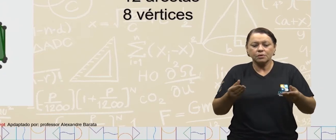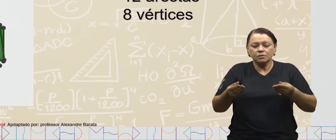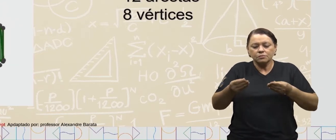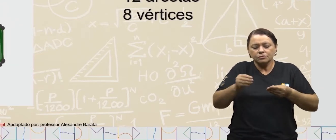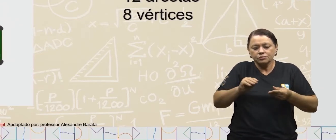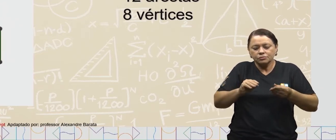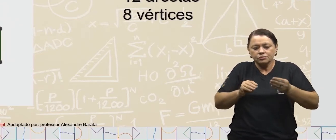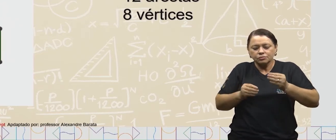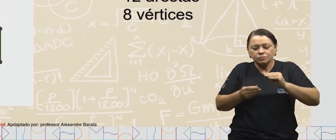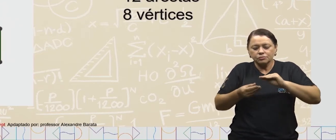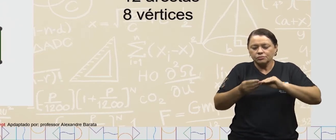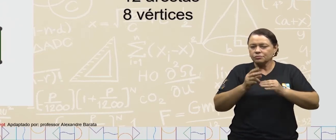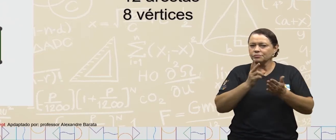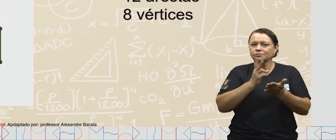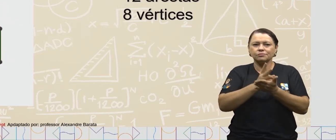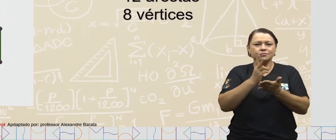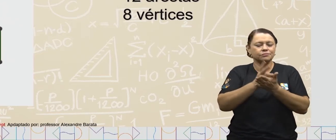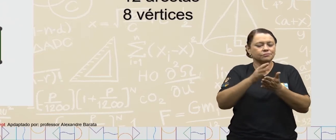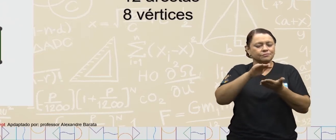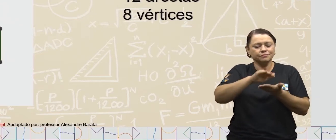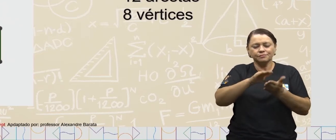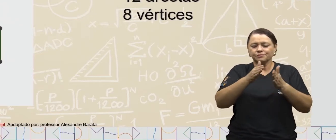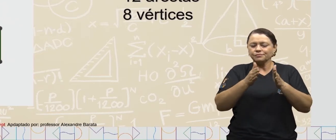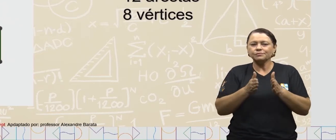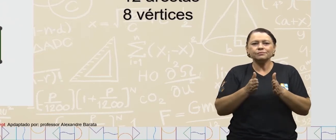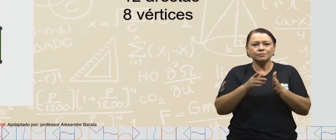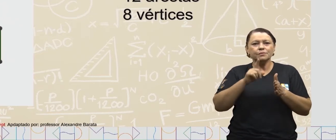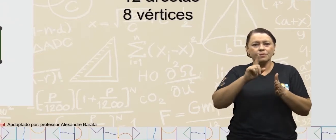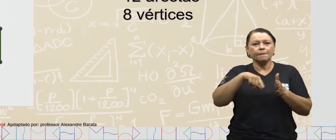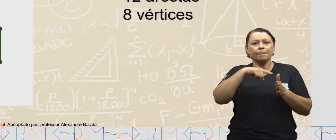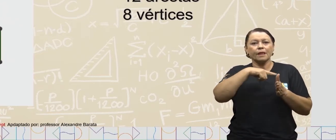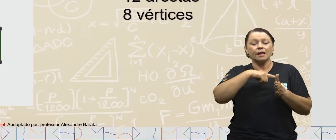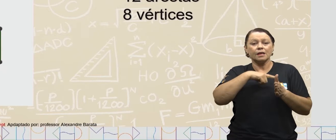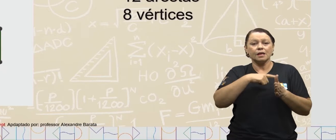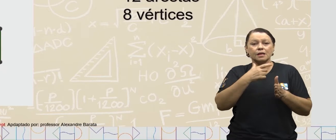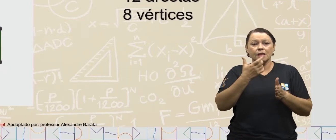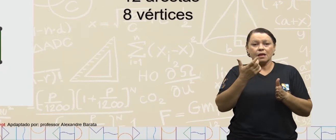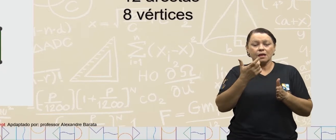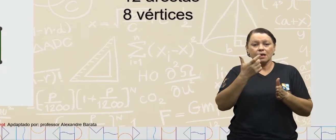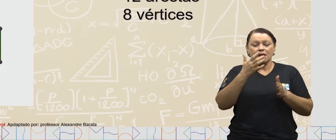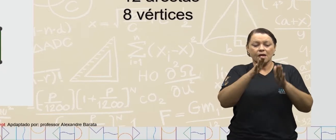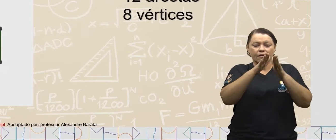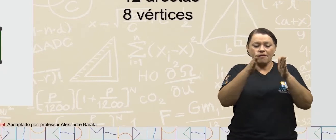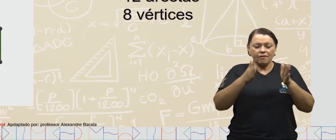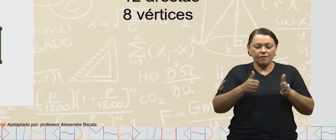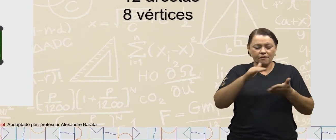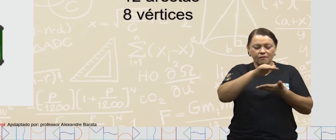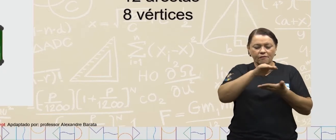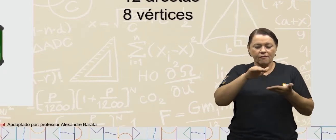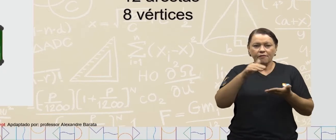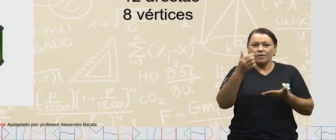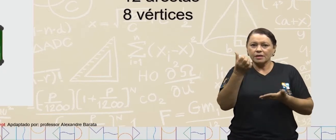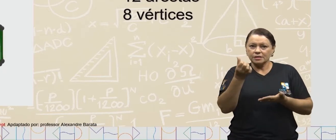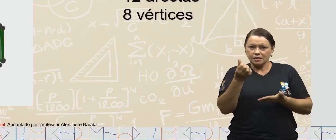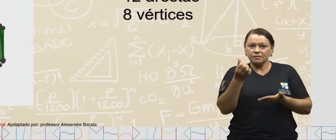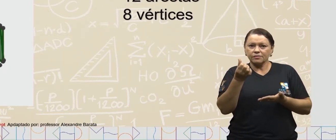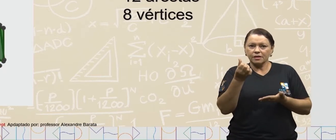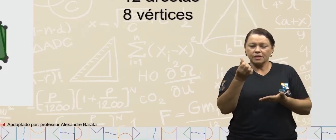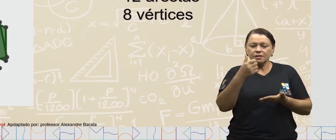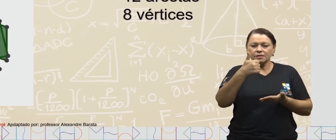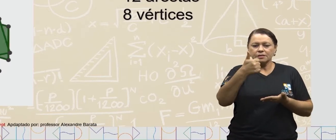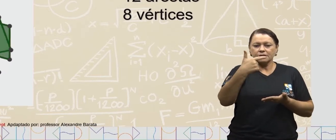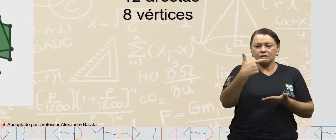sempre o mesmo cubo. E ele é formado por faces quadradas, possui 6